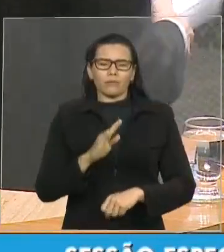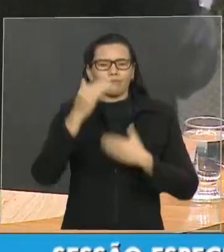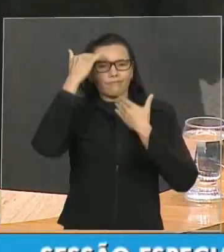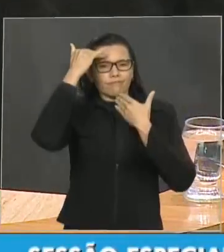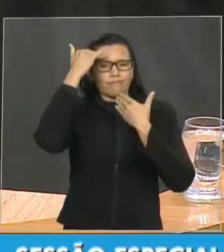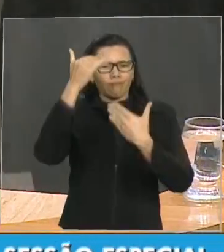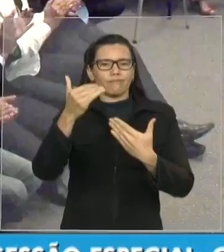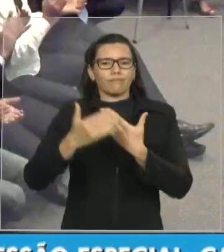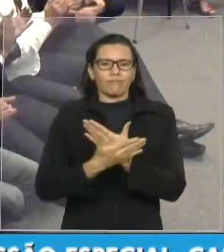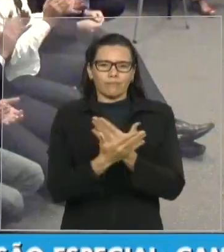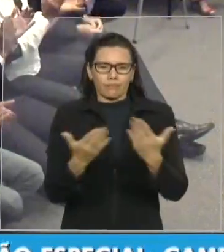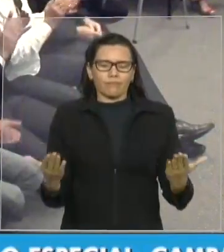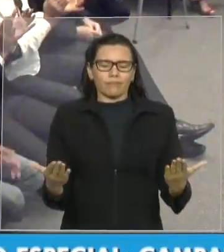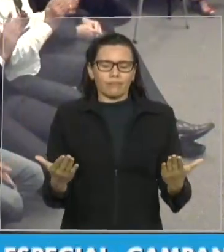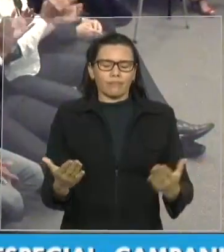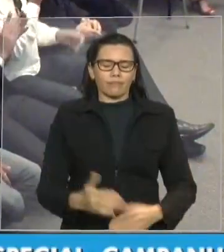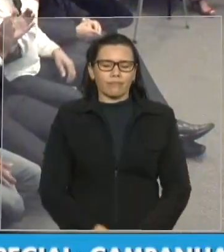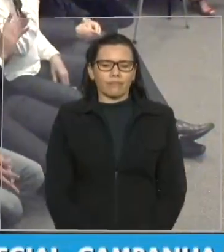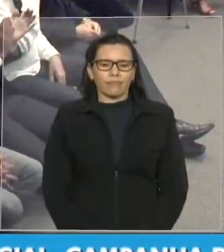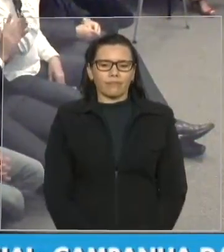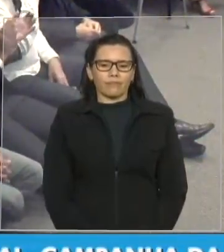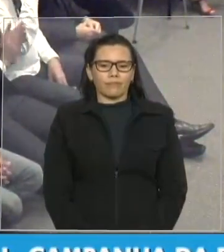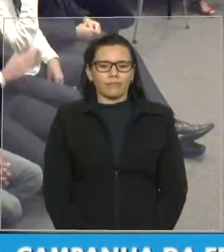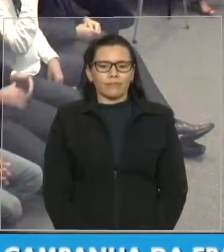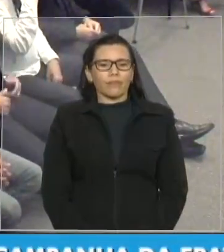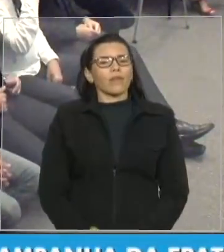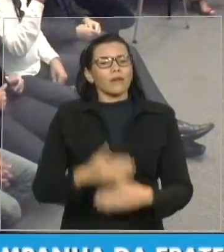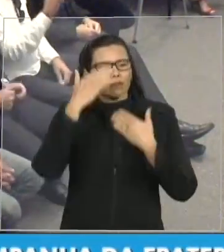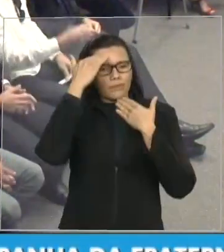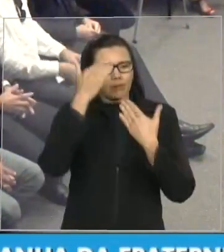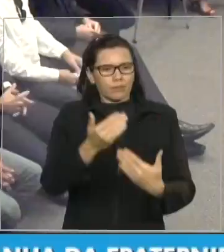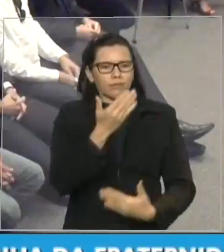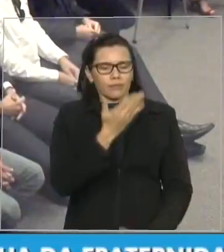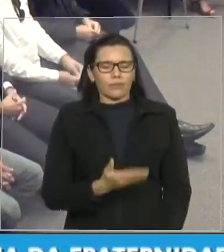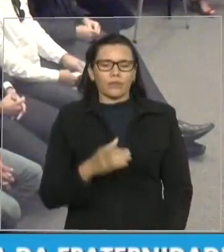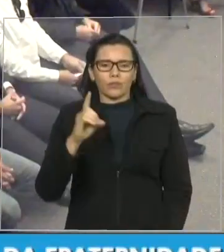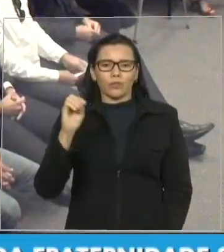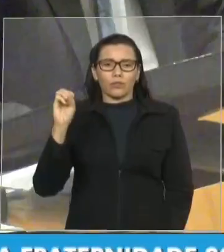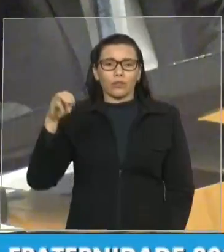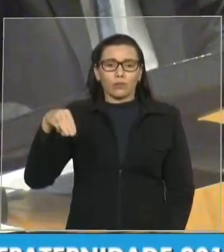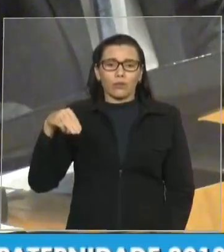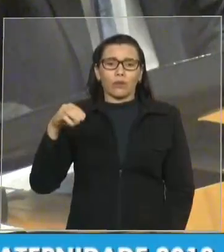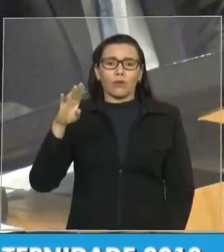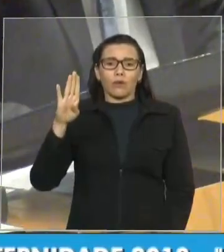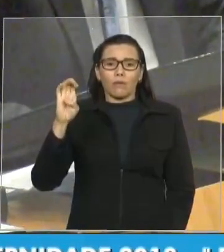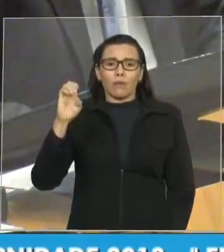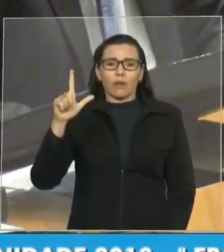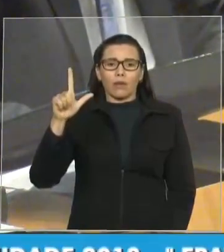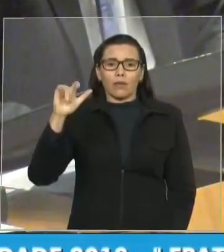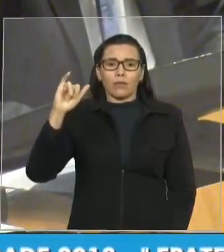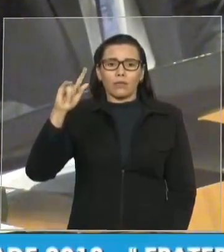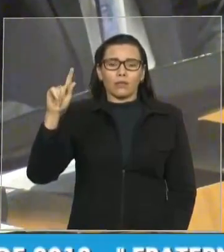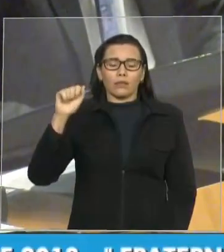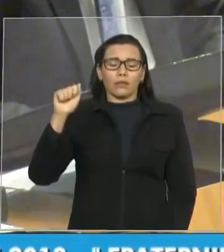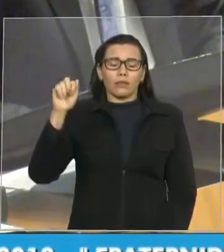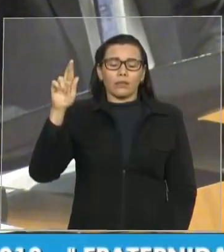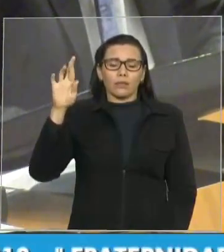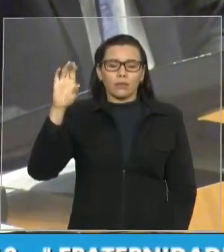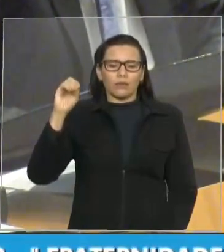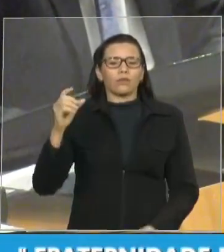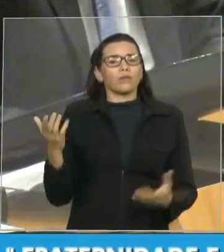Muito obrigado, Dom Belisário. Vou convidar para fazer uso da palavra o padre Cris Antônio da